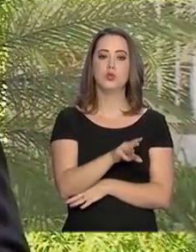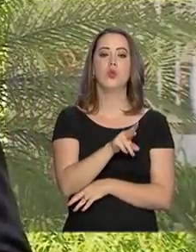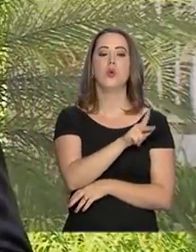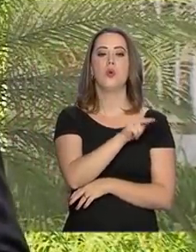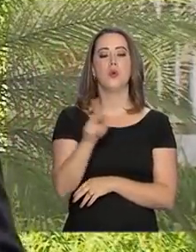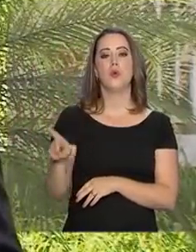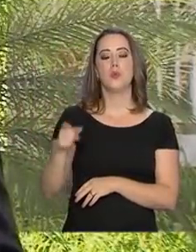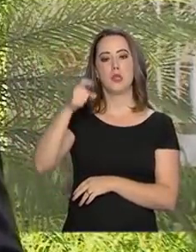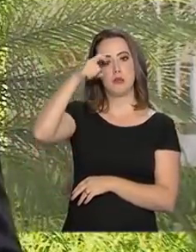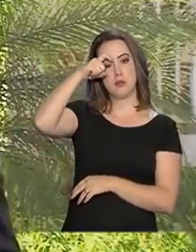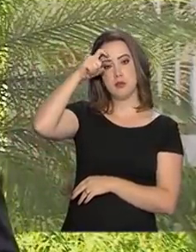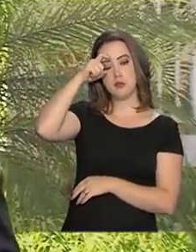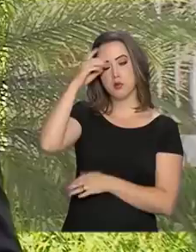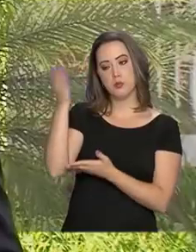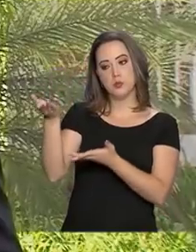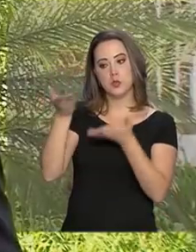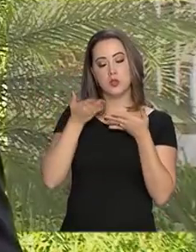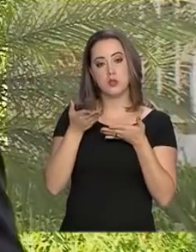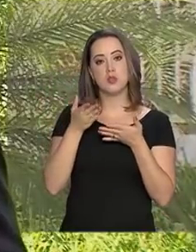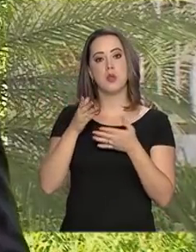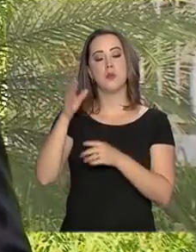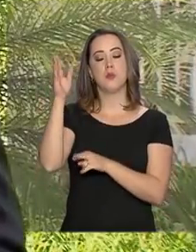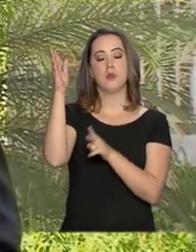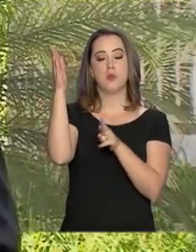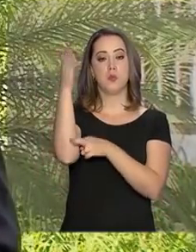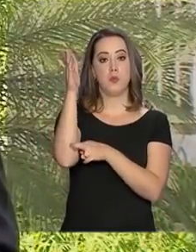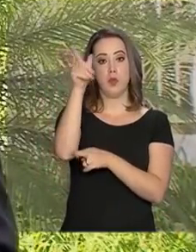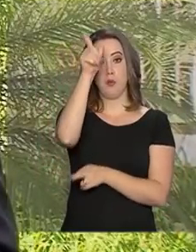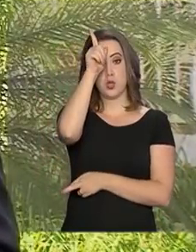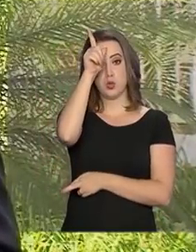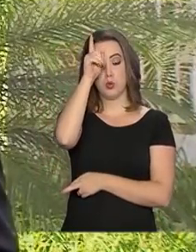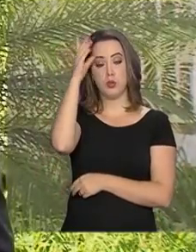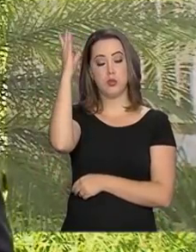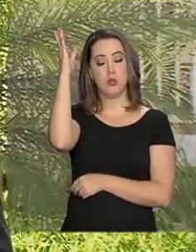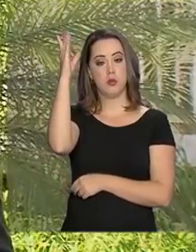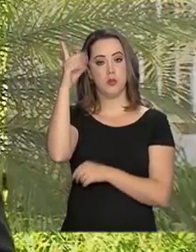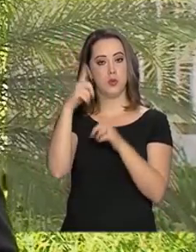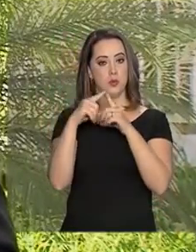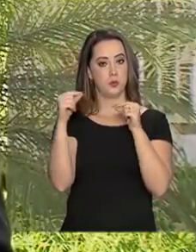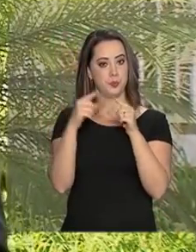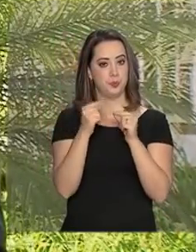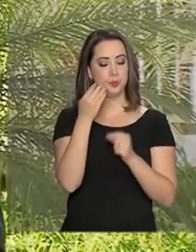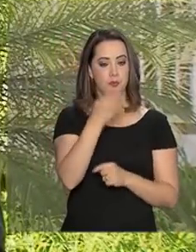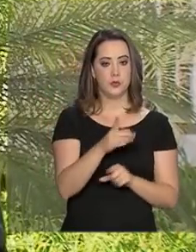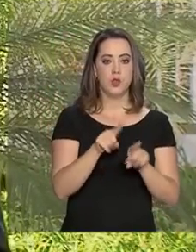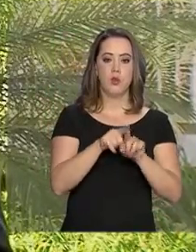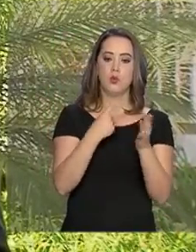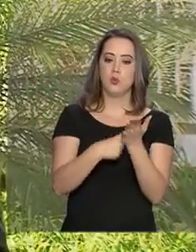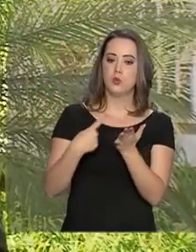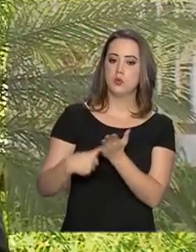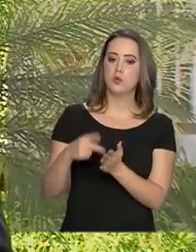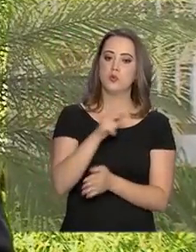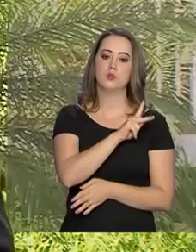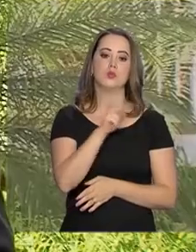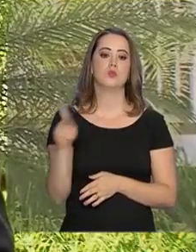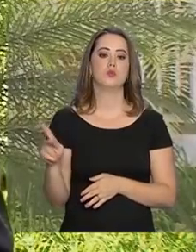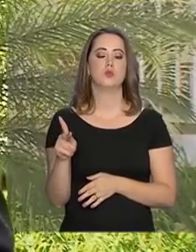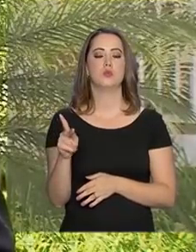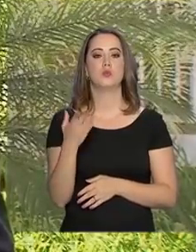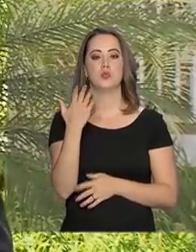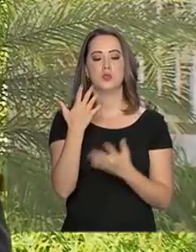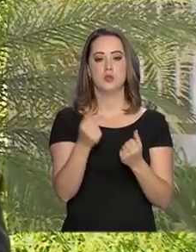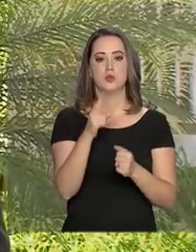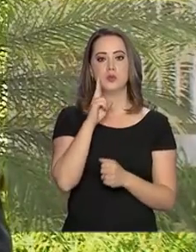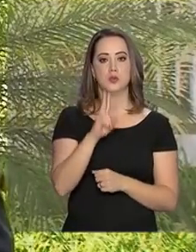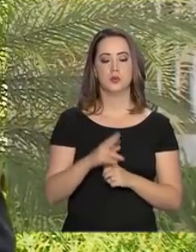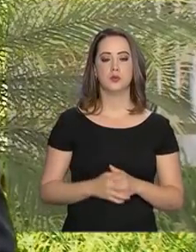recebeu um embaixador da Alemanha no Brasil. Após o encontro, o chanceler alemão falou sobre a agenda com o presidente em exercício. Vamos